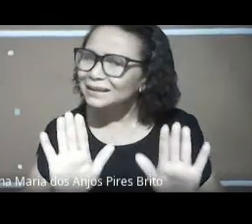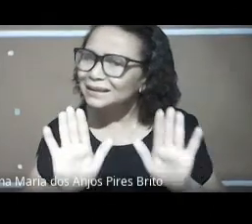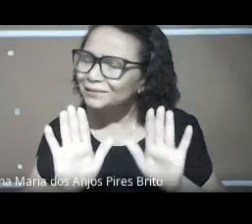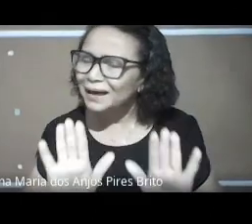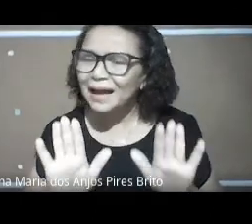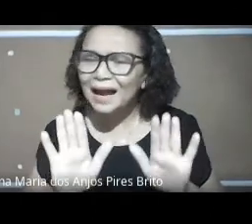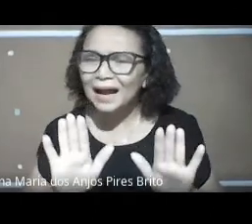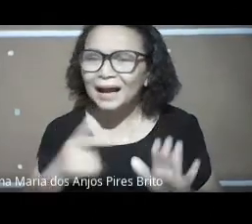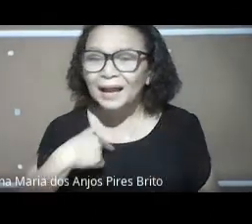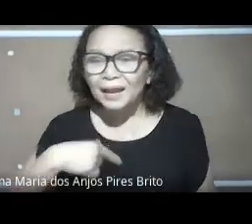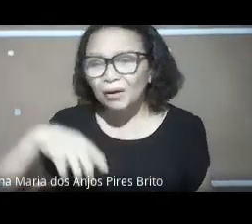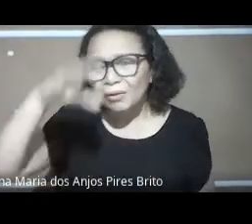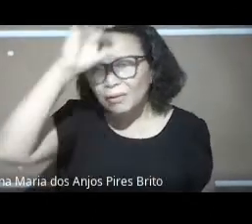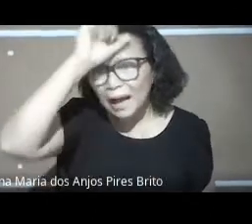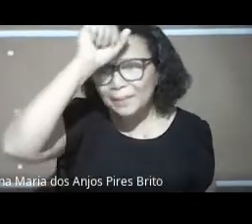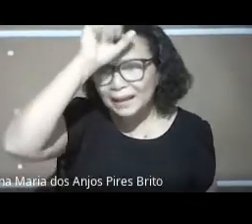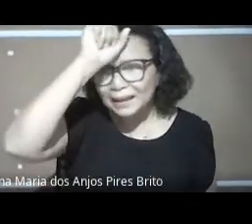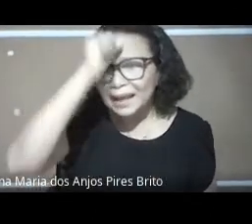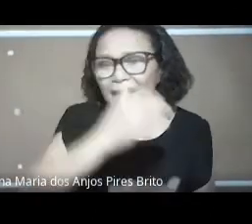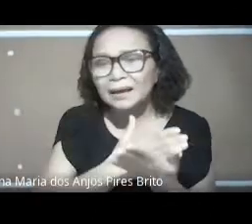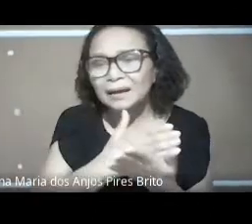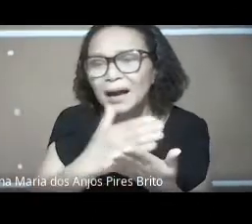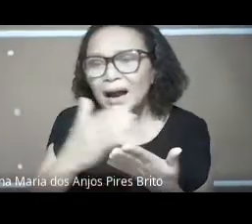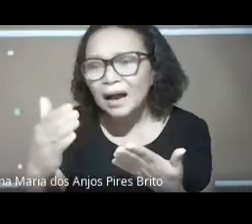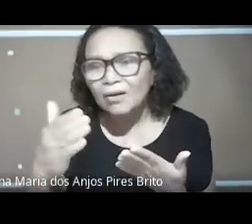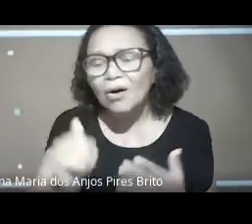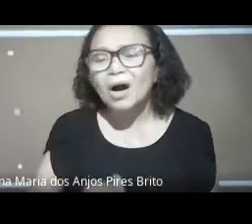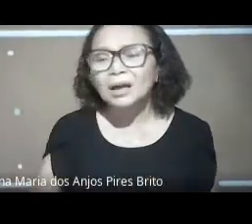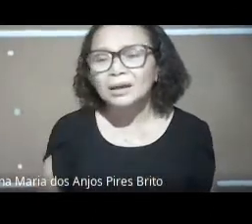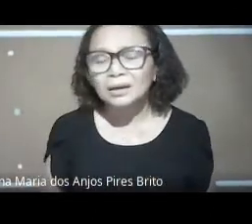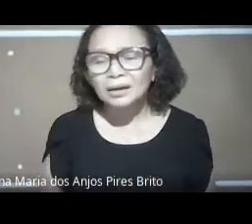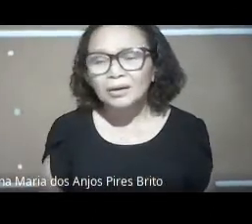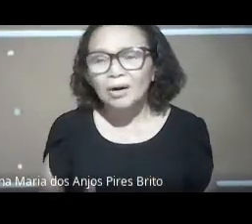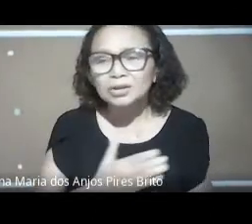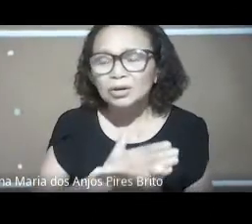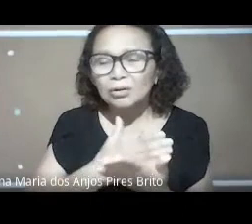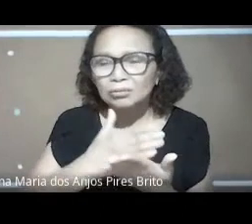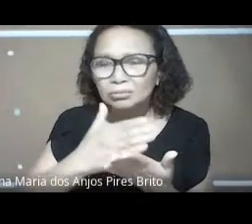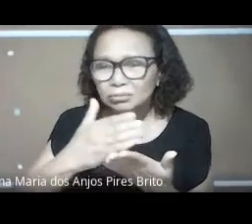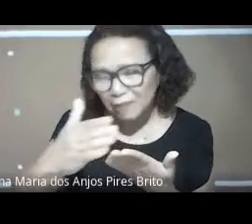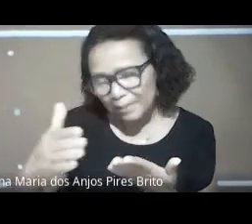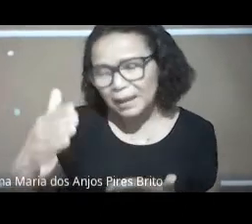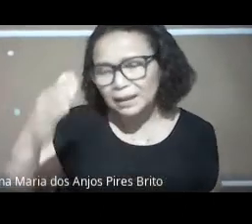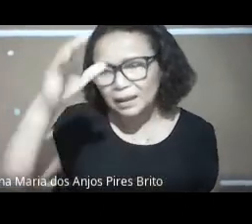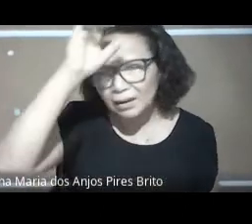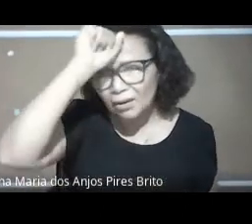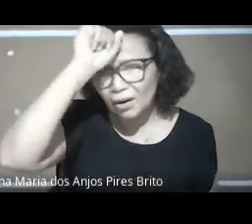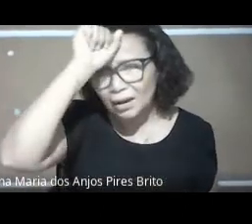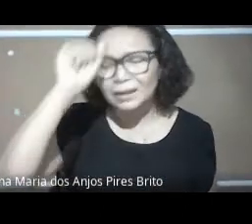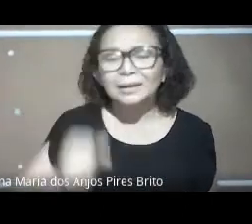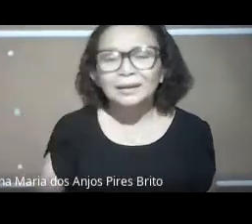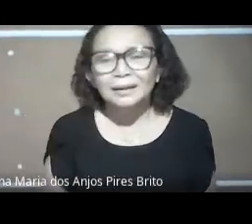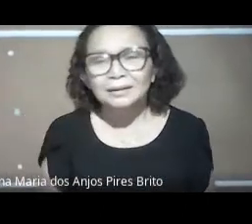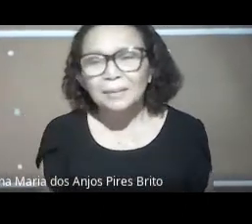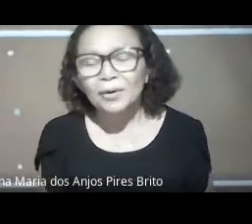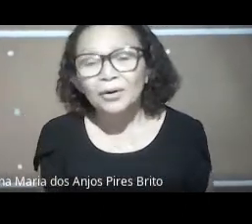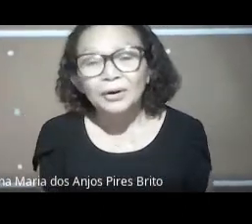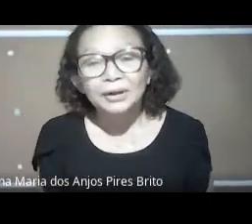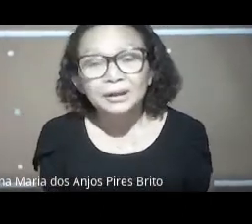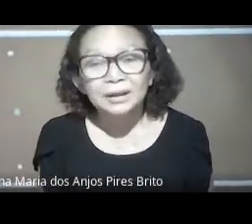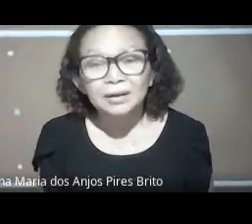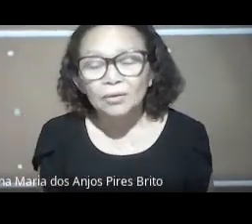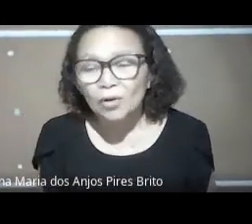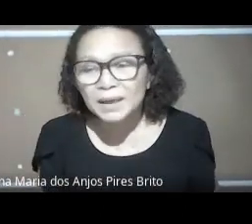né? Devagar, eu aprender agora, ou estou aprendendo agora, tá